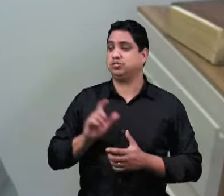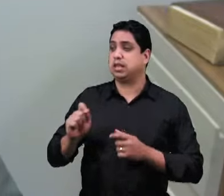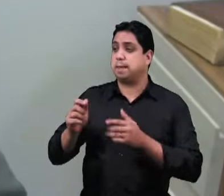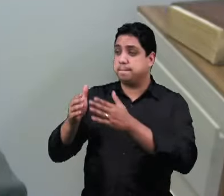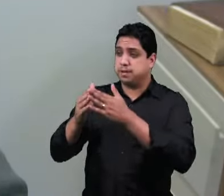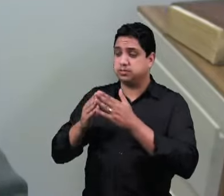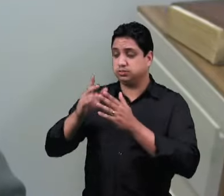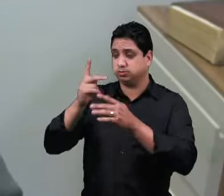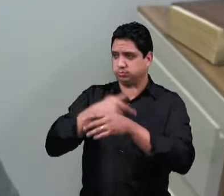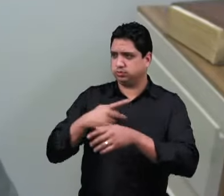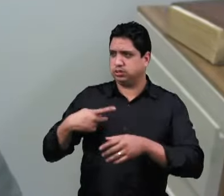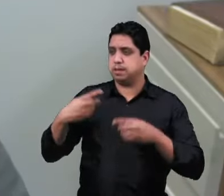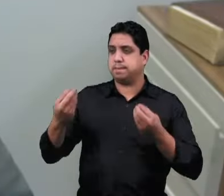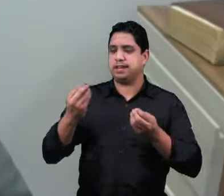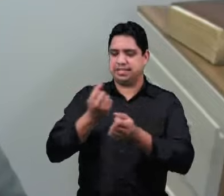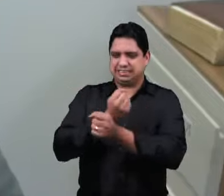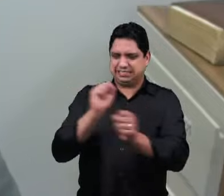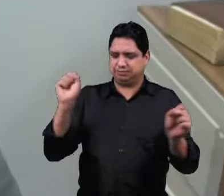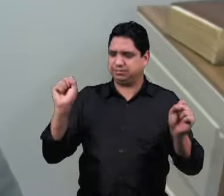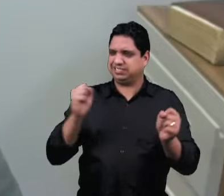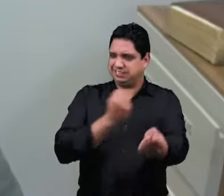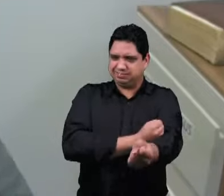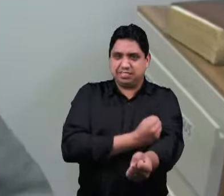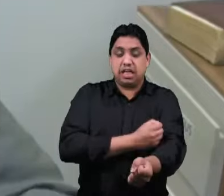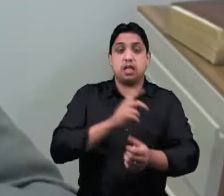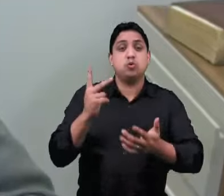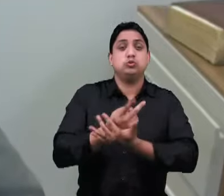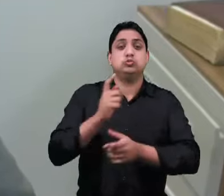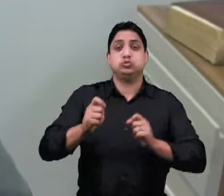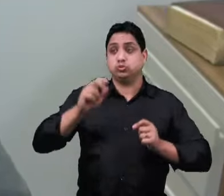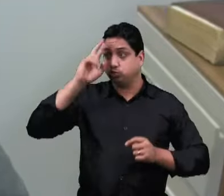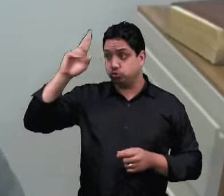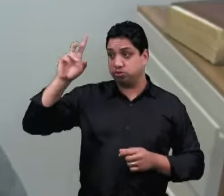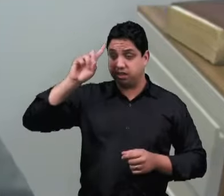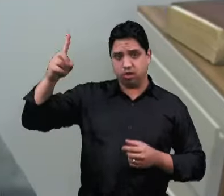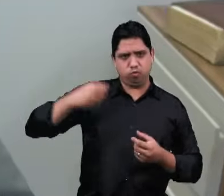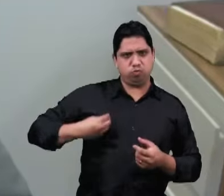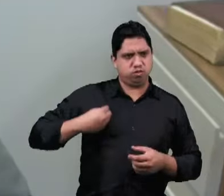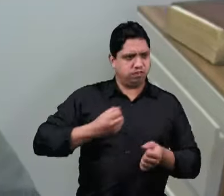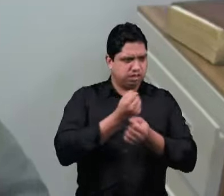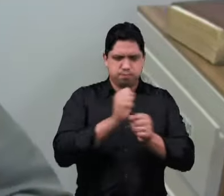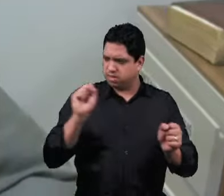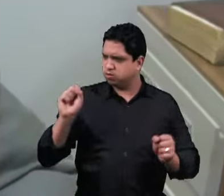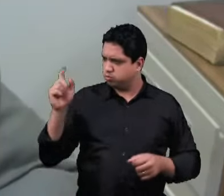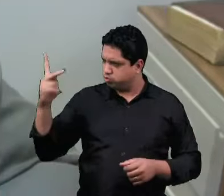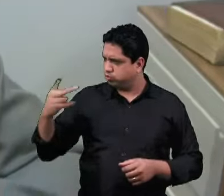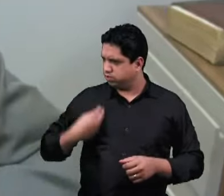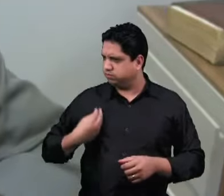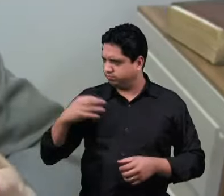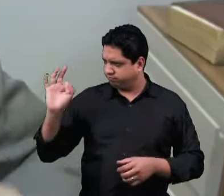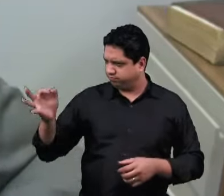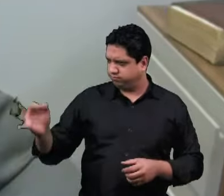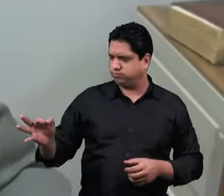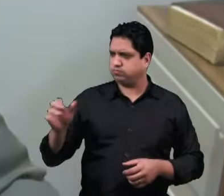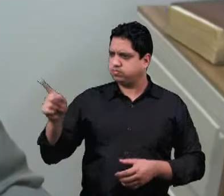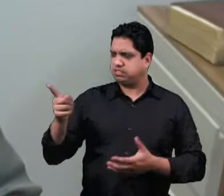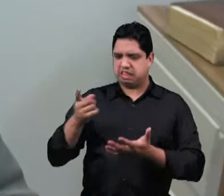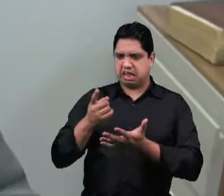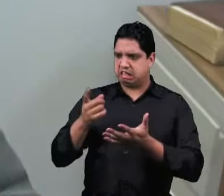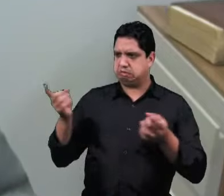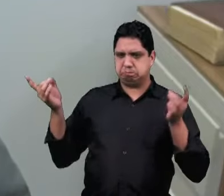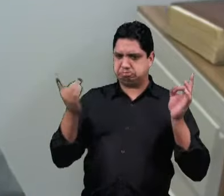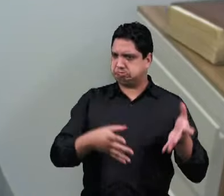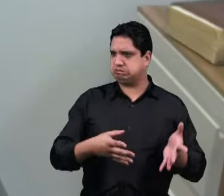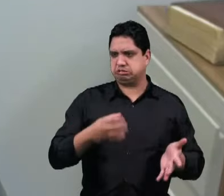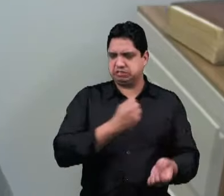que fosse liberto dos vícios. E o Senhor, o Deus vivo, operou uma libertação. O senhor largou os vícios deste